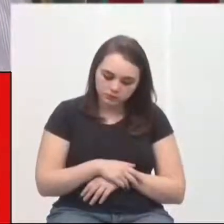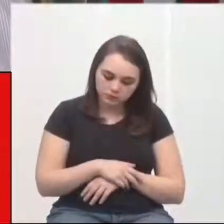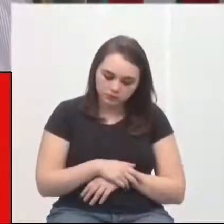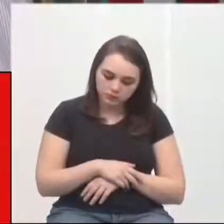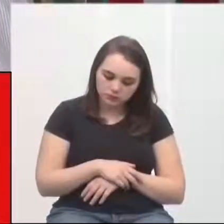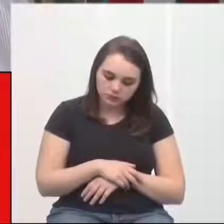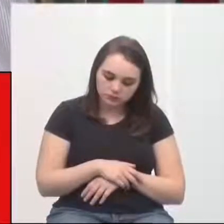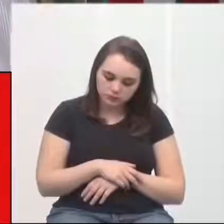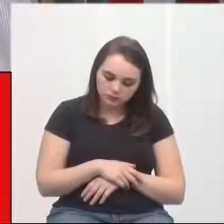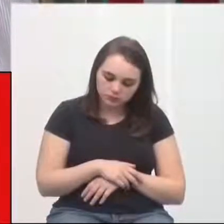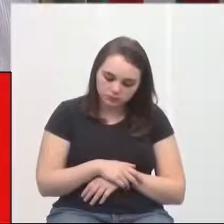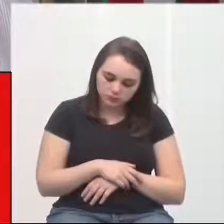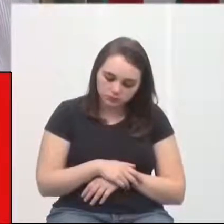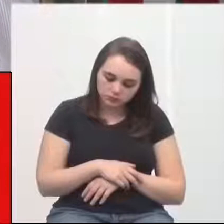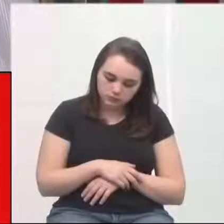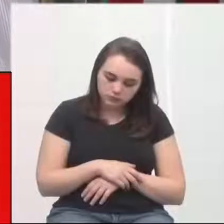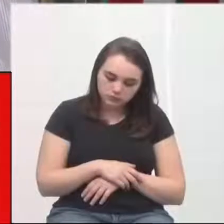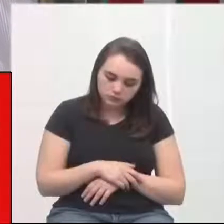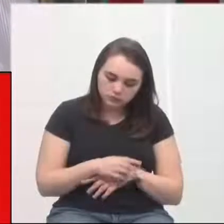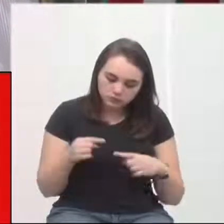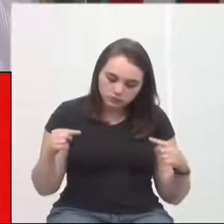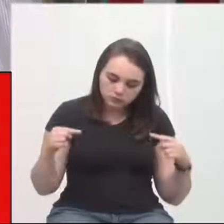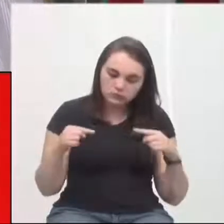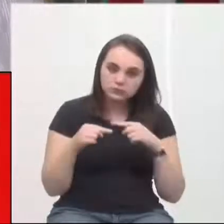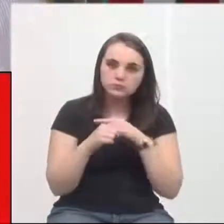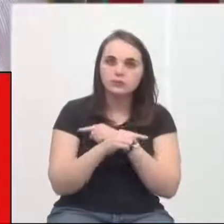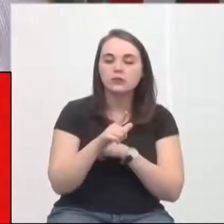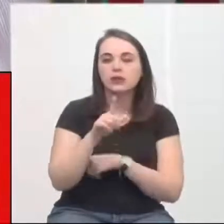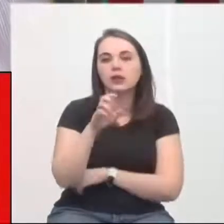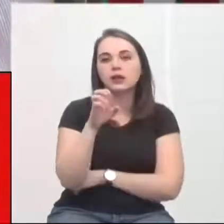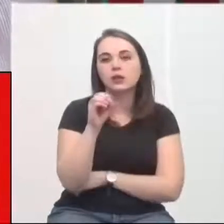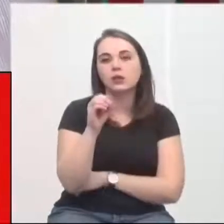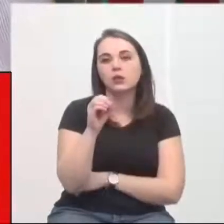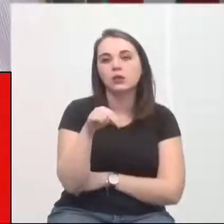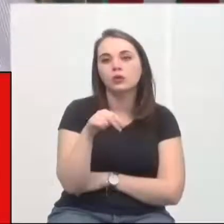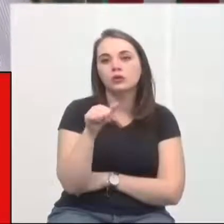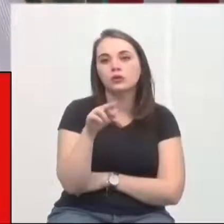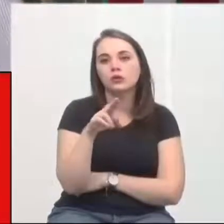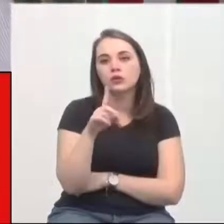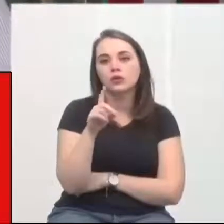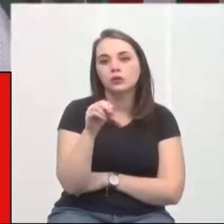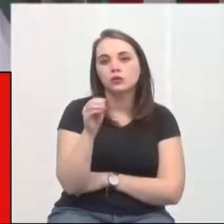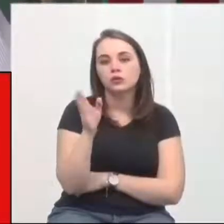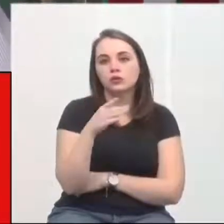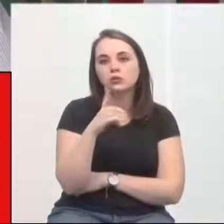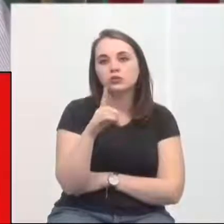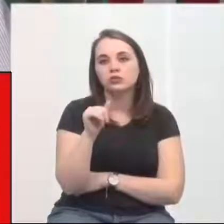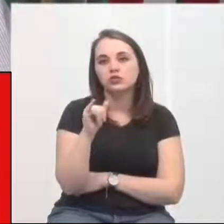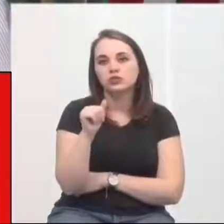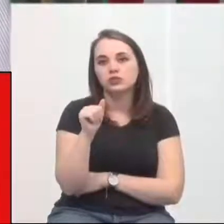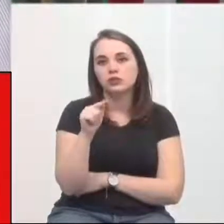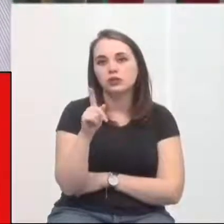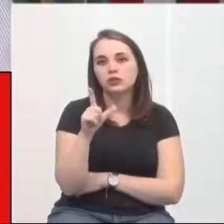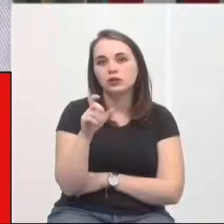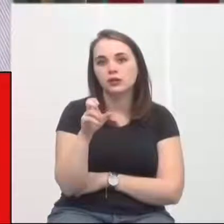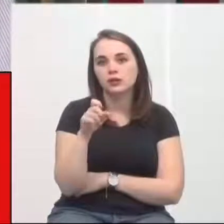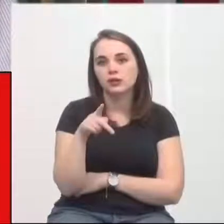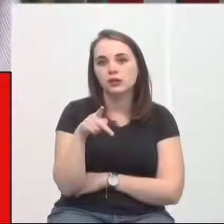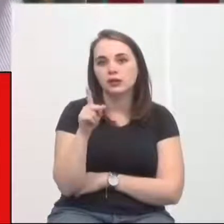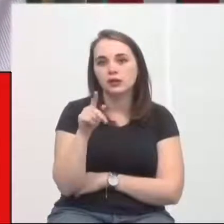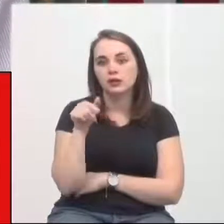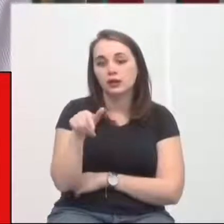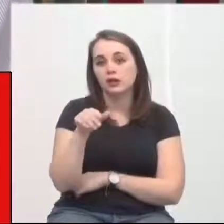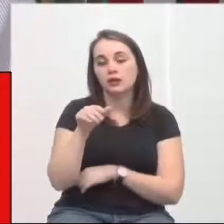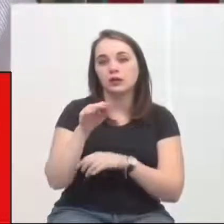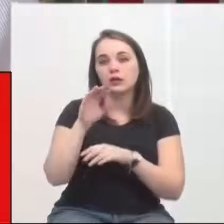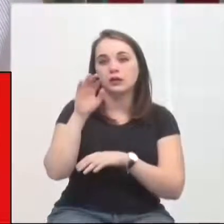aquela avenida, a Avenida Leonardo Bialek, que ela liga ao bairro Brasília até a